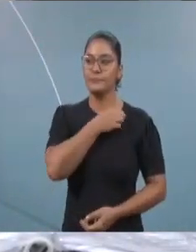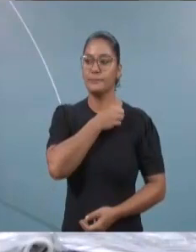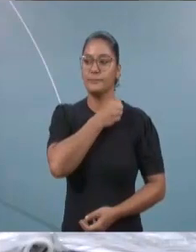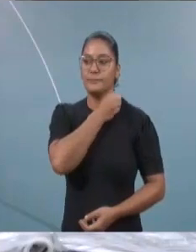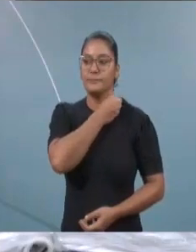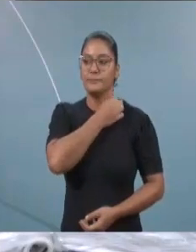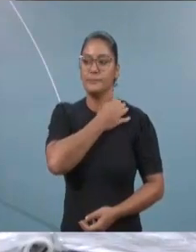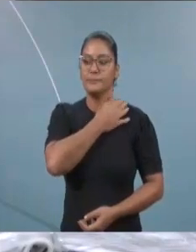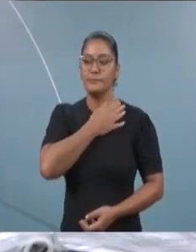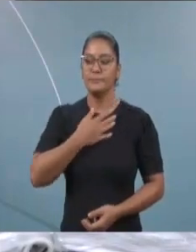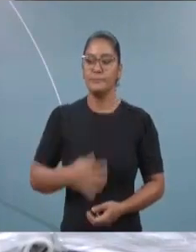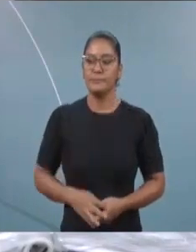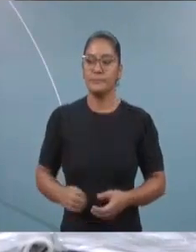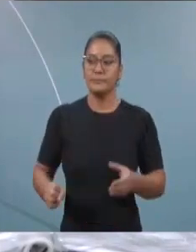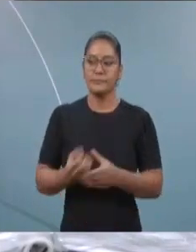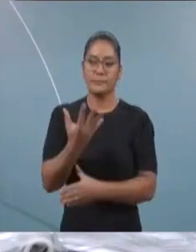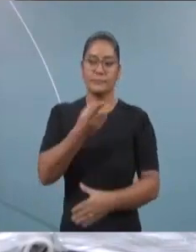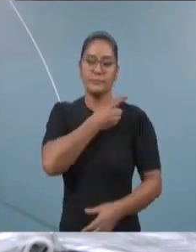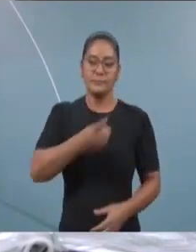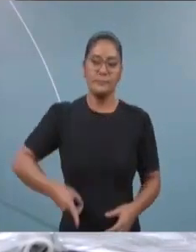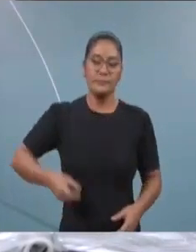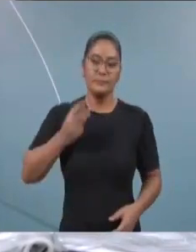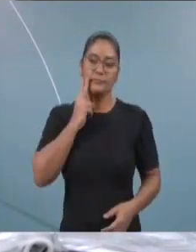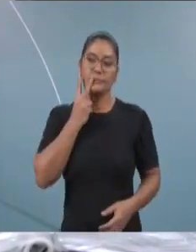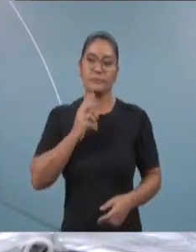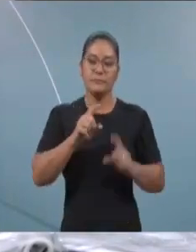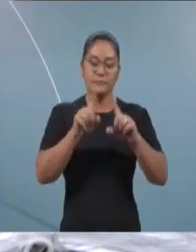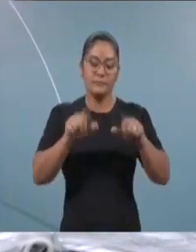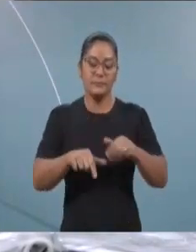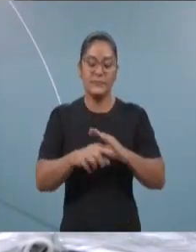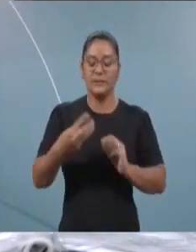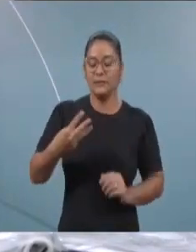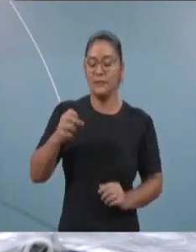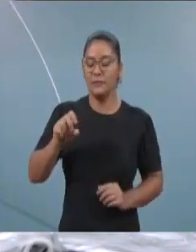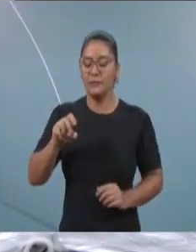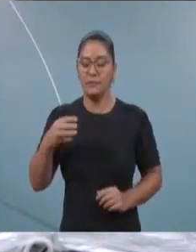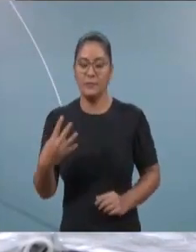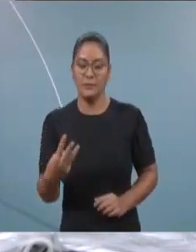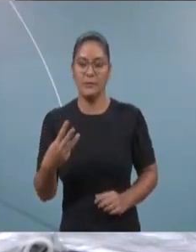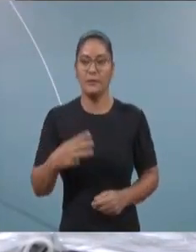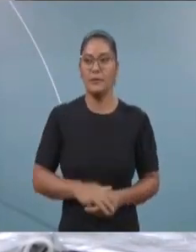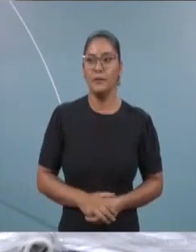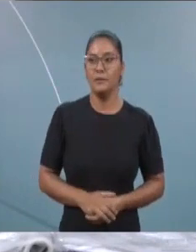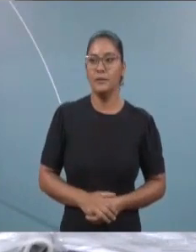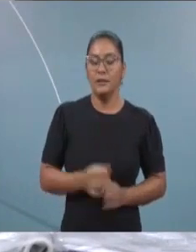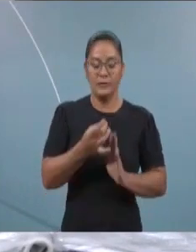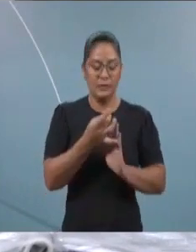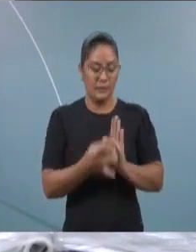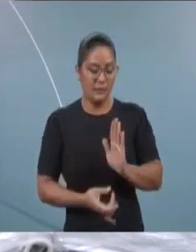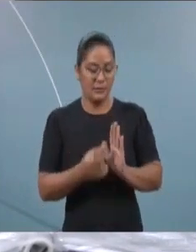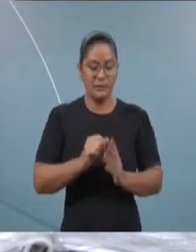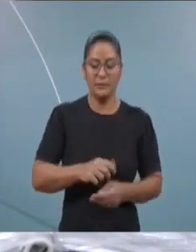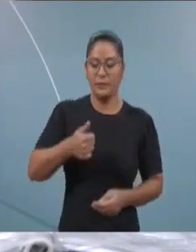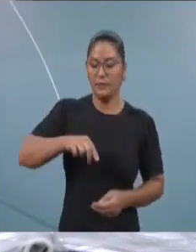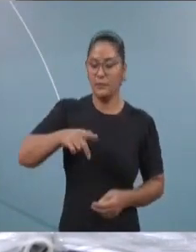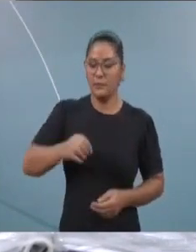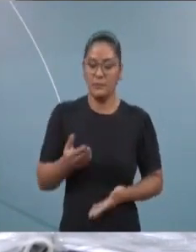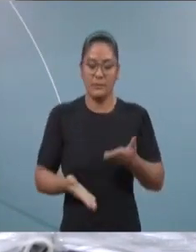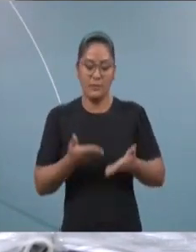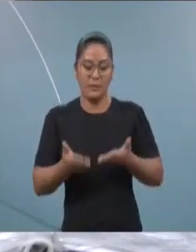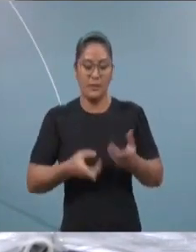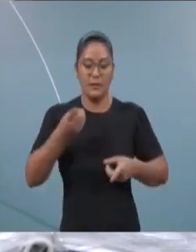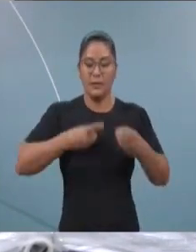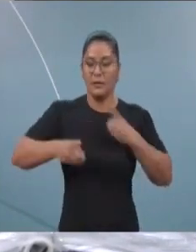n iniciativa da deputada div do projeto de lei 35223 que estabelece diretrizes do diagnóstico e tratamento de